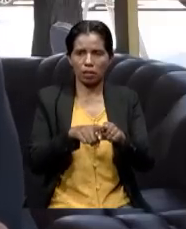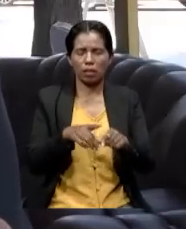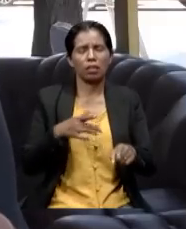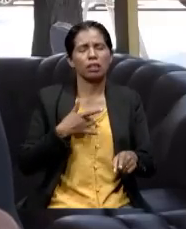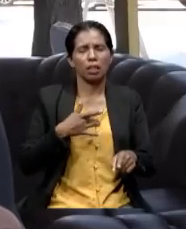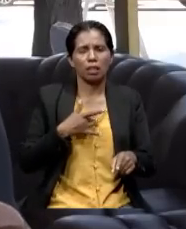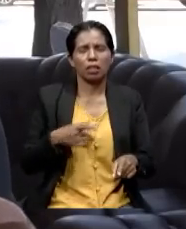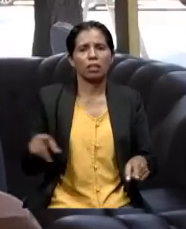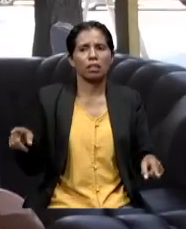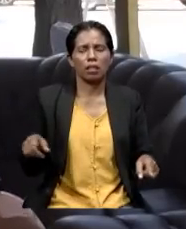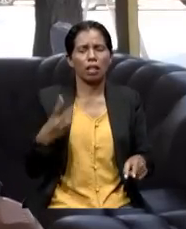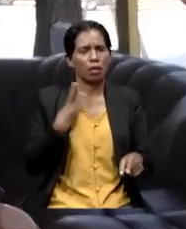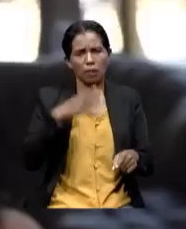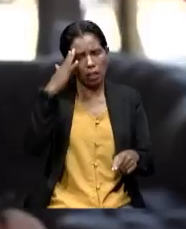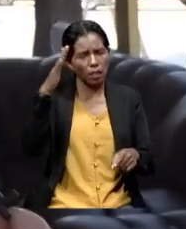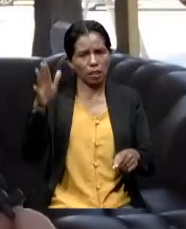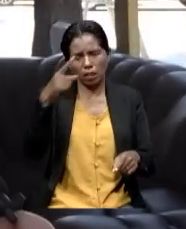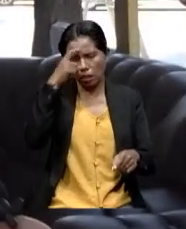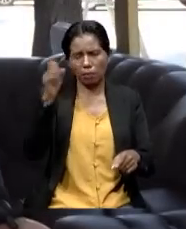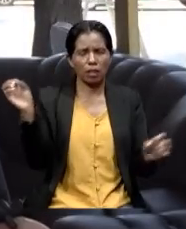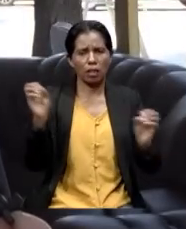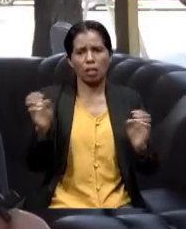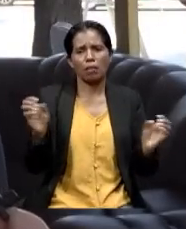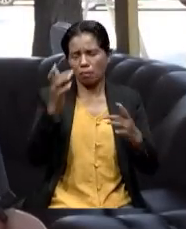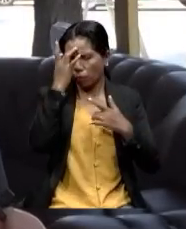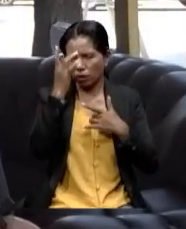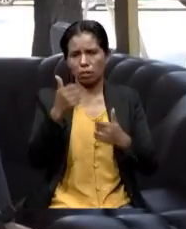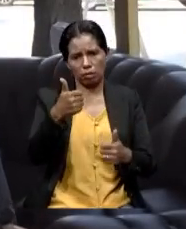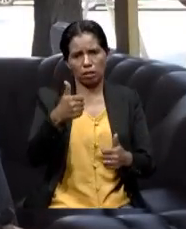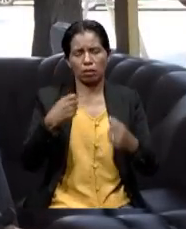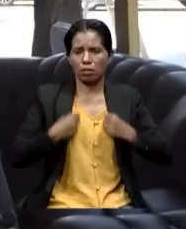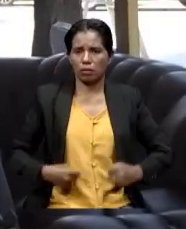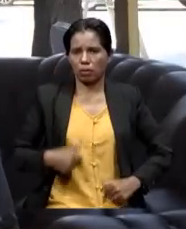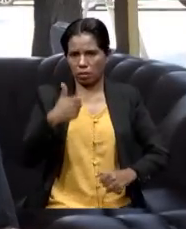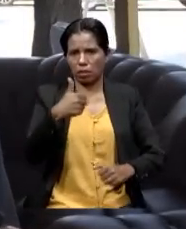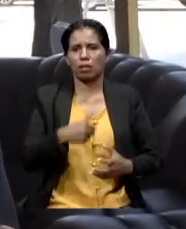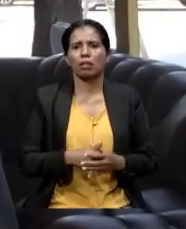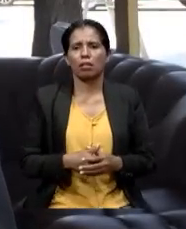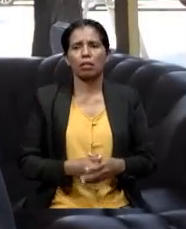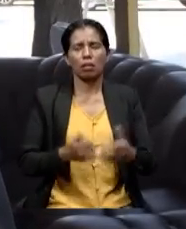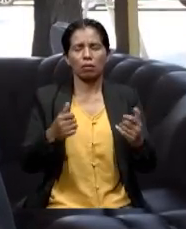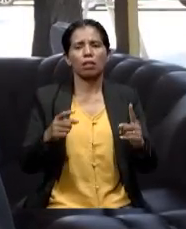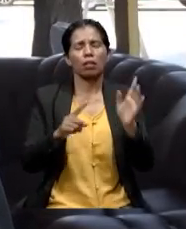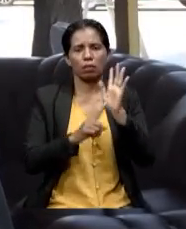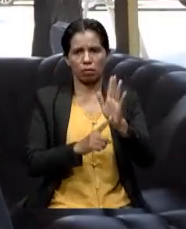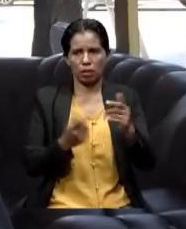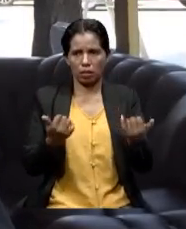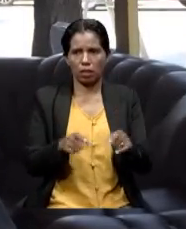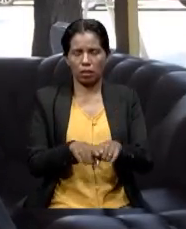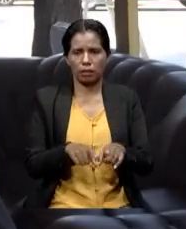surpresa bota. A mim nunca espera, também nem forte ela, nem dia que ela. Agora, a realidade, mano, né?